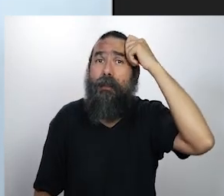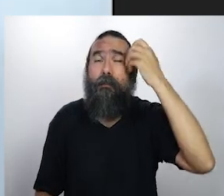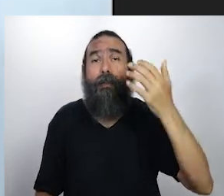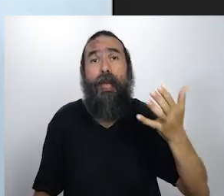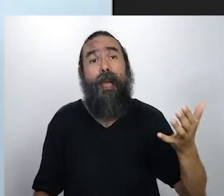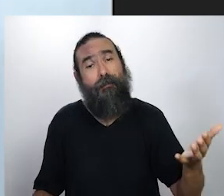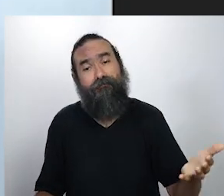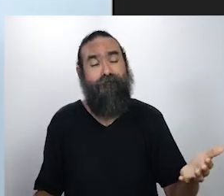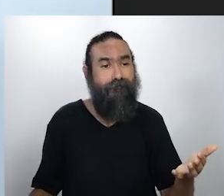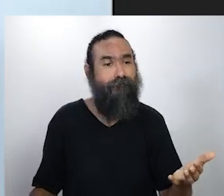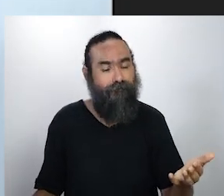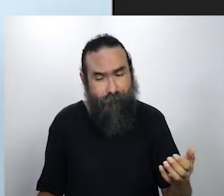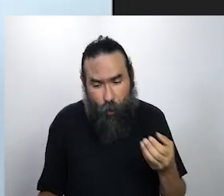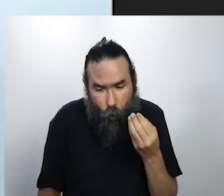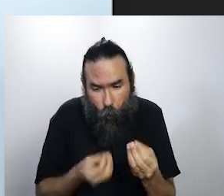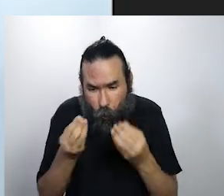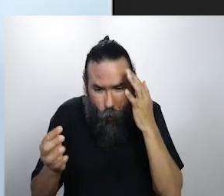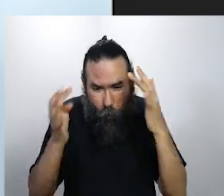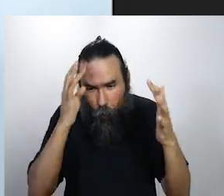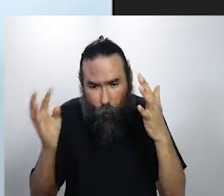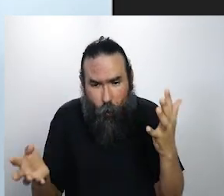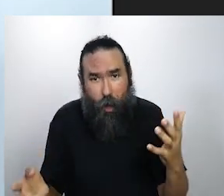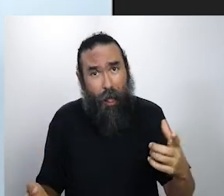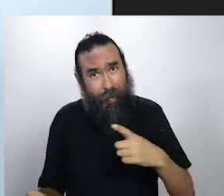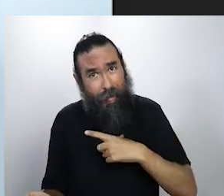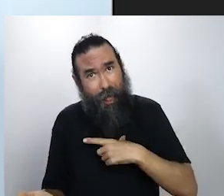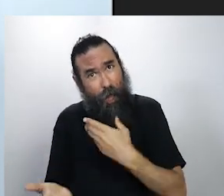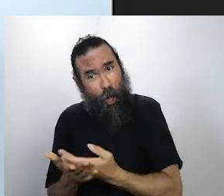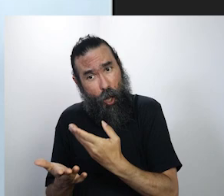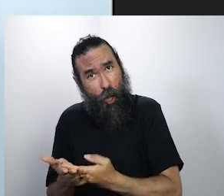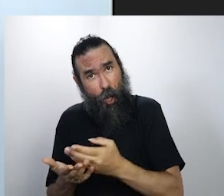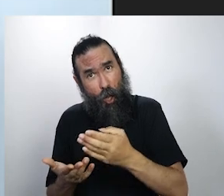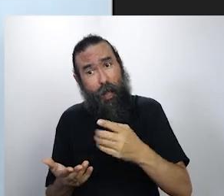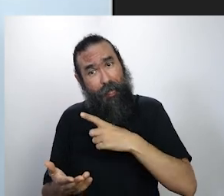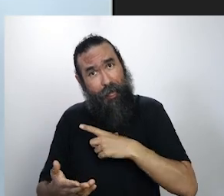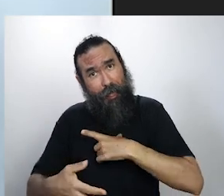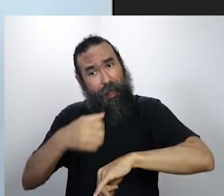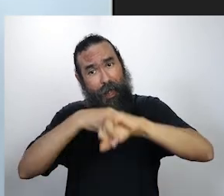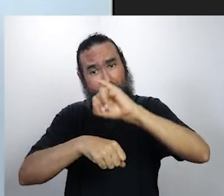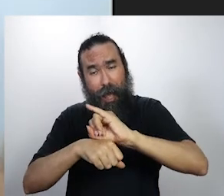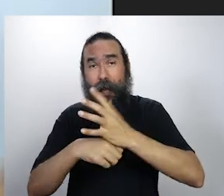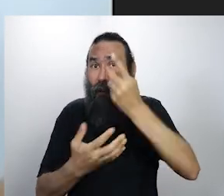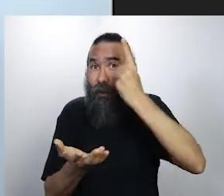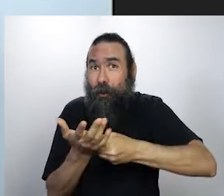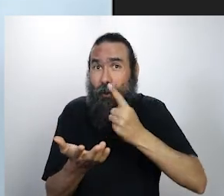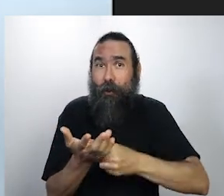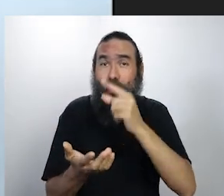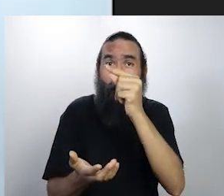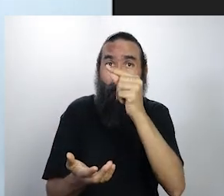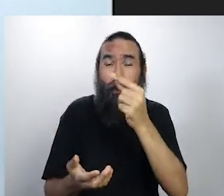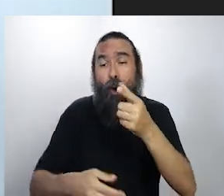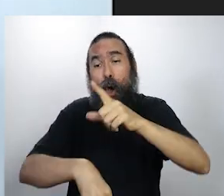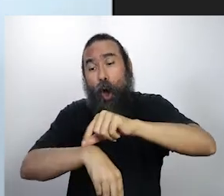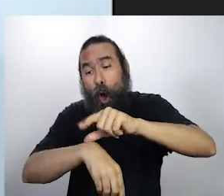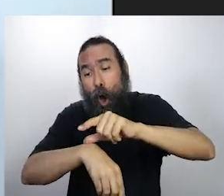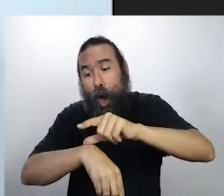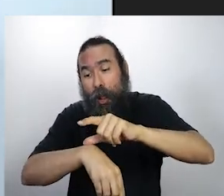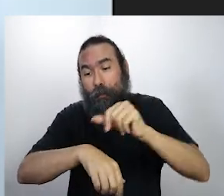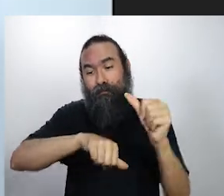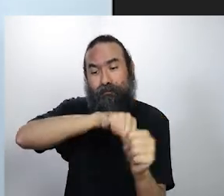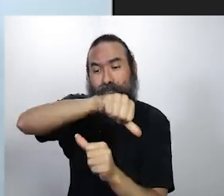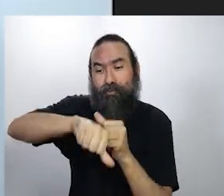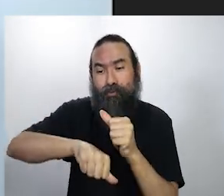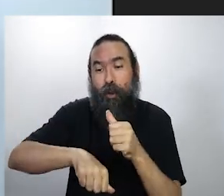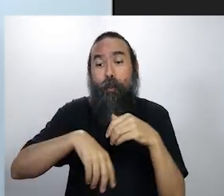nós conseguimos dar um jeito de fazer essas lives, né? E aí a gente criou um espaço que é Diálogos Quilombola.